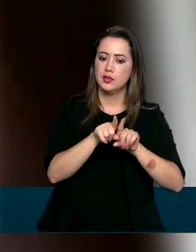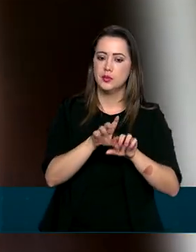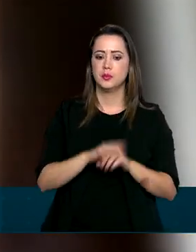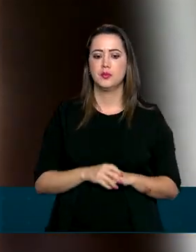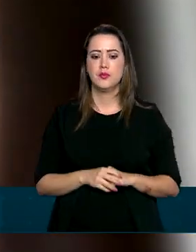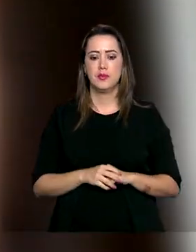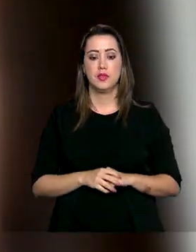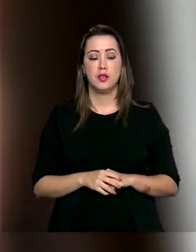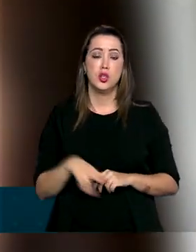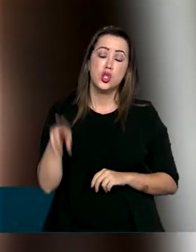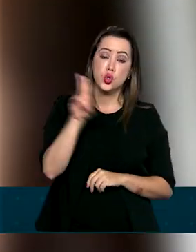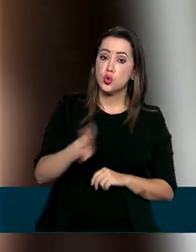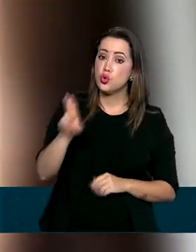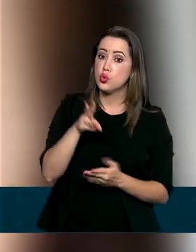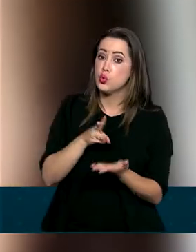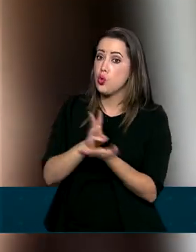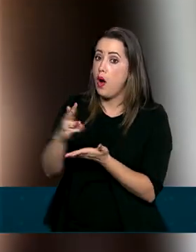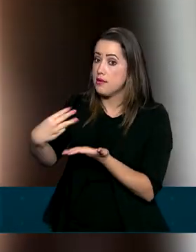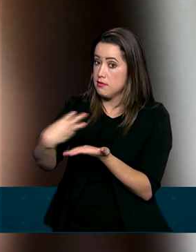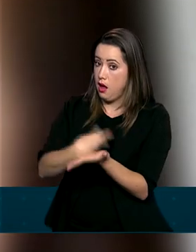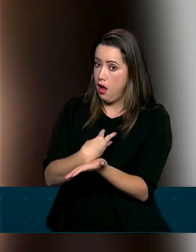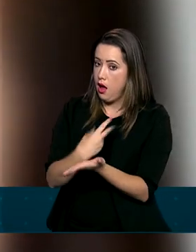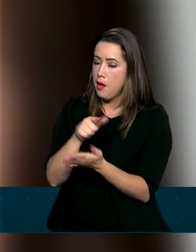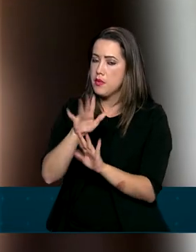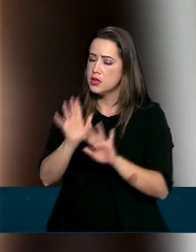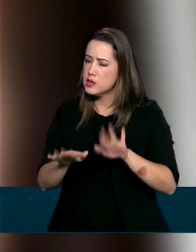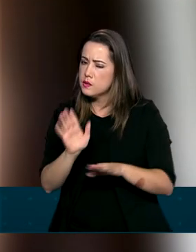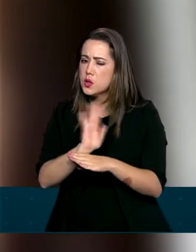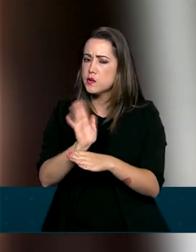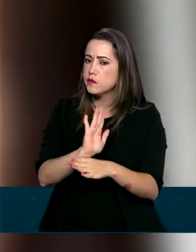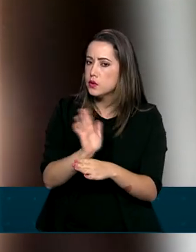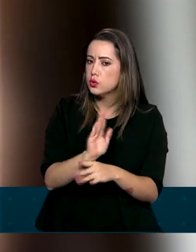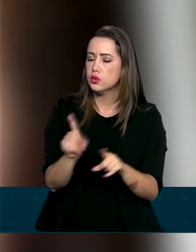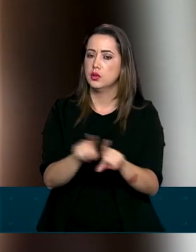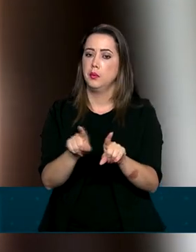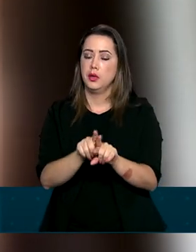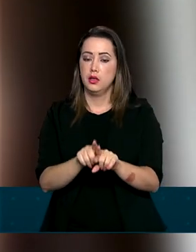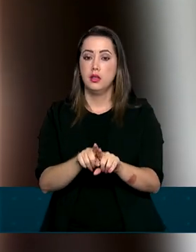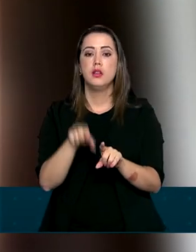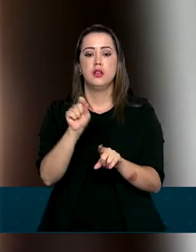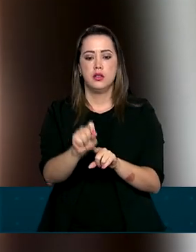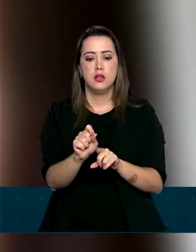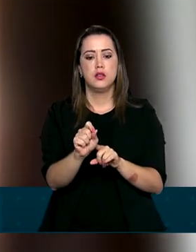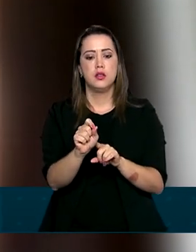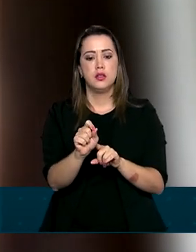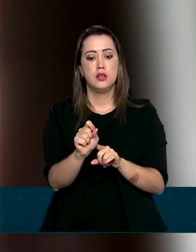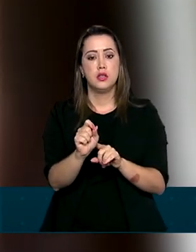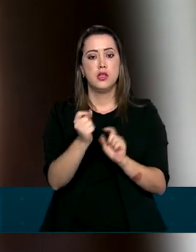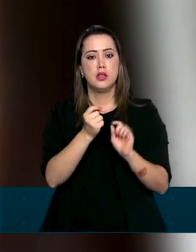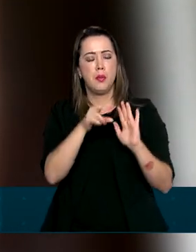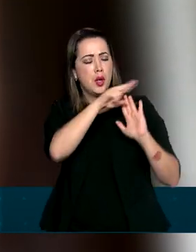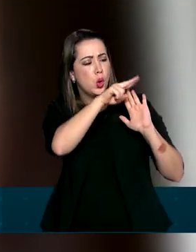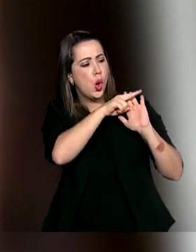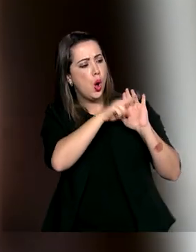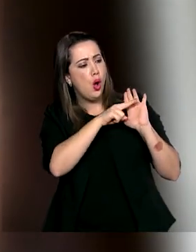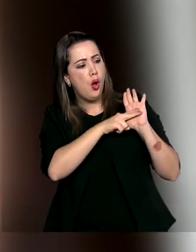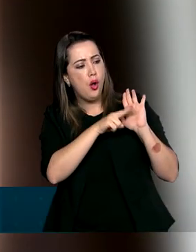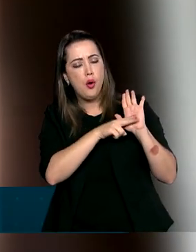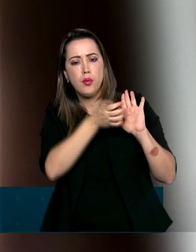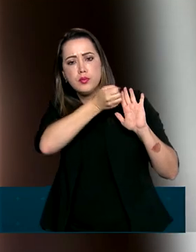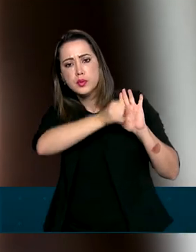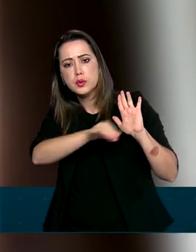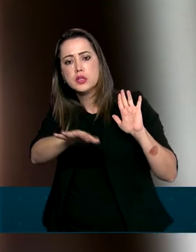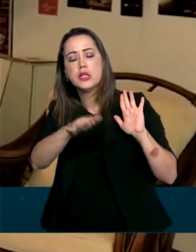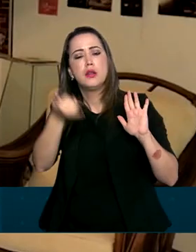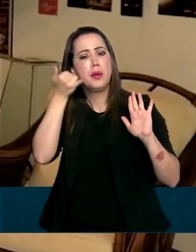de WhatsApp, através de vídeos e através de produção de orientações e de contato